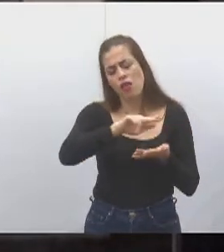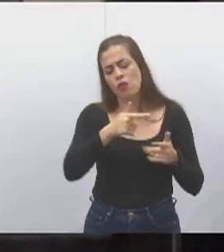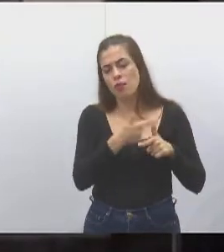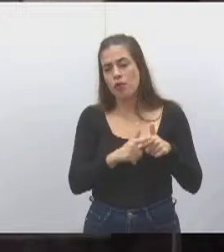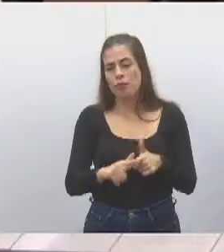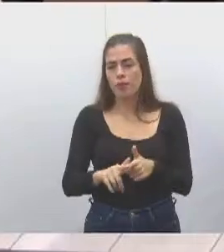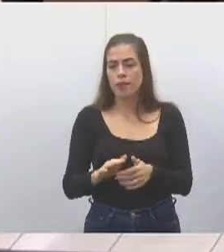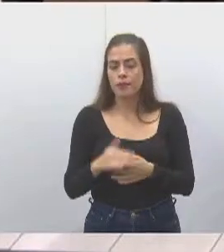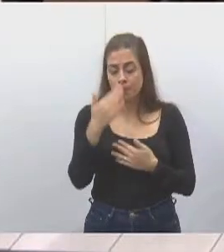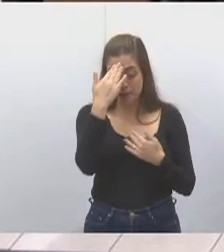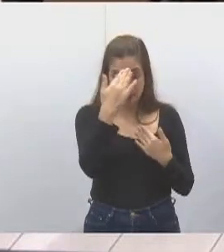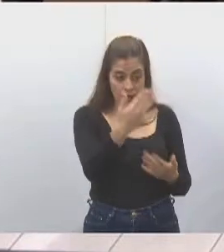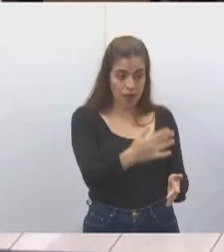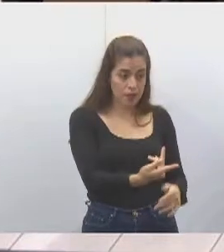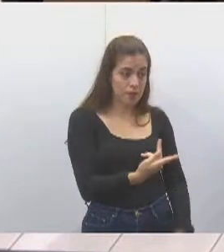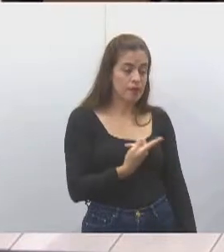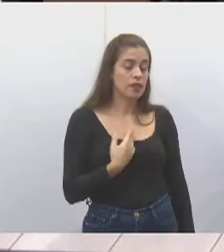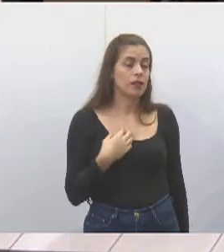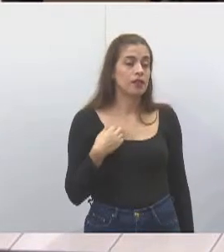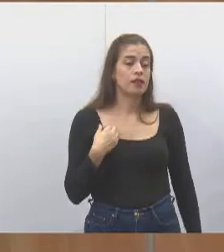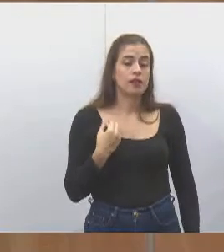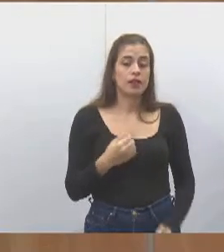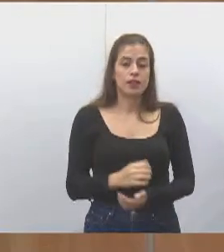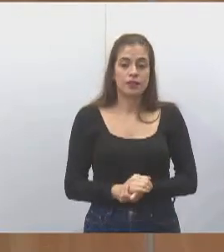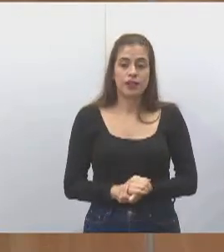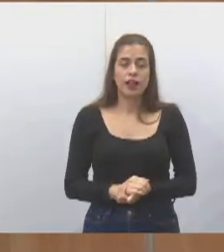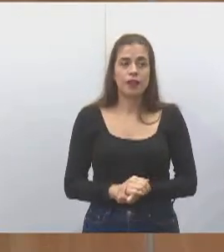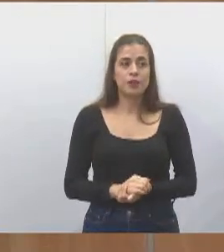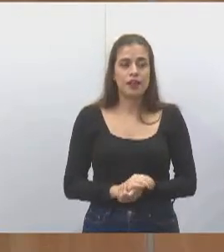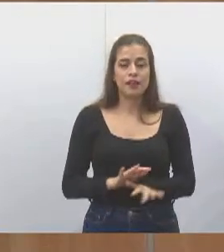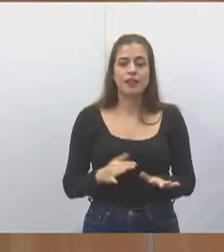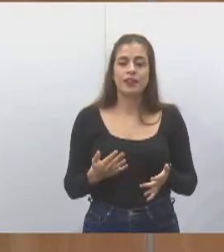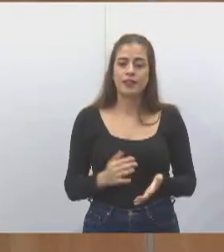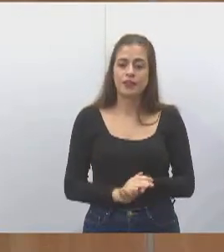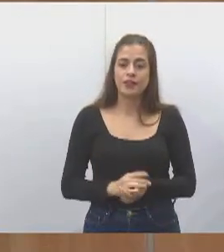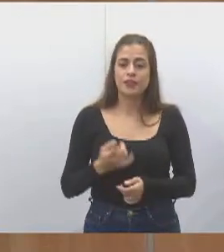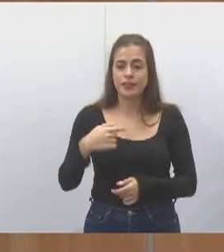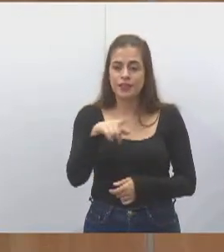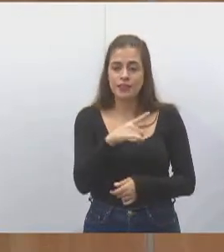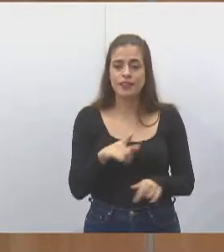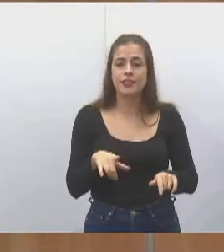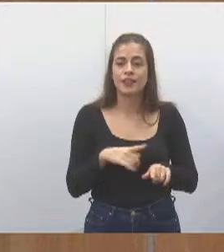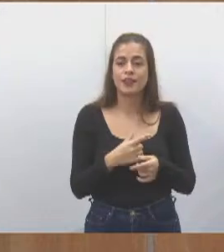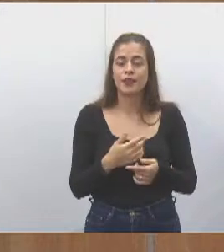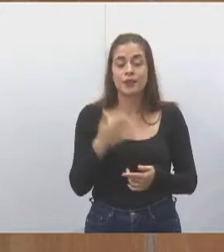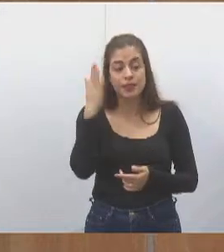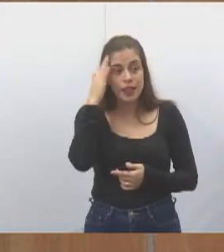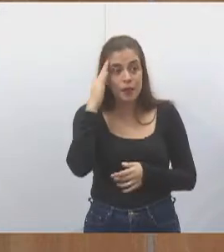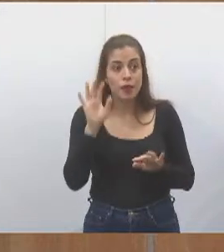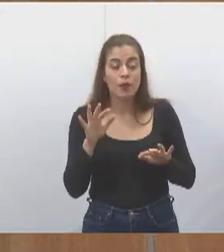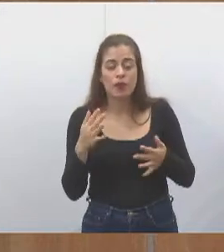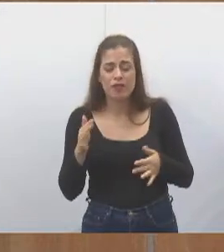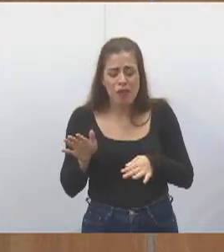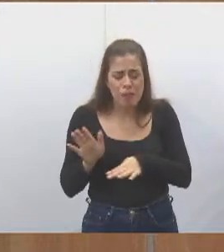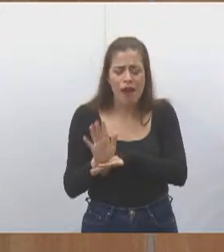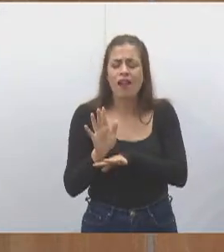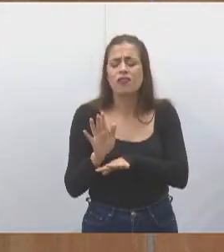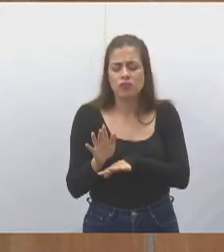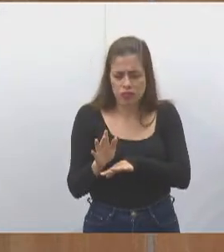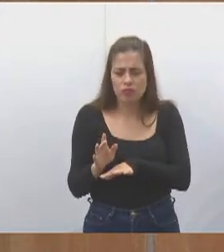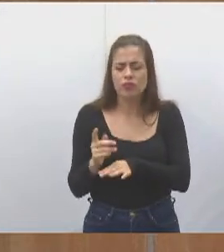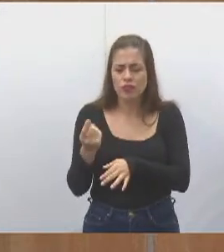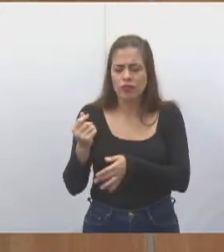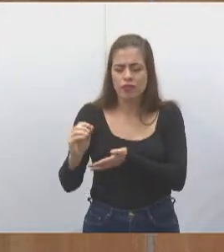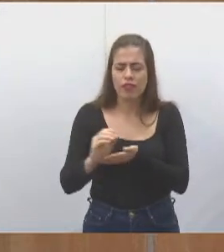Obrigado, Gabriel, pela pergunta. Você também sabe o quanto a gente é afetado pela questão dos repasses. Desses